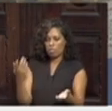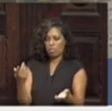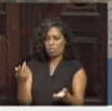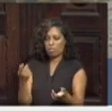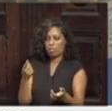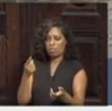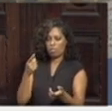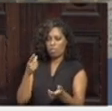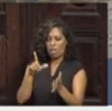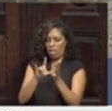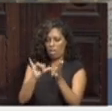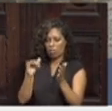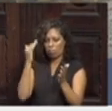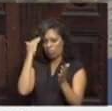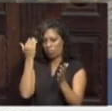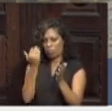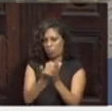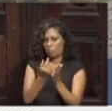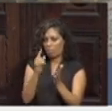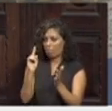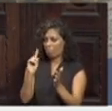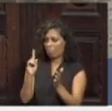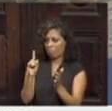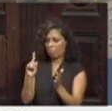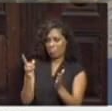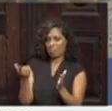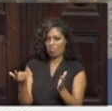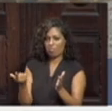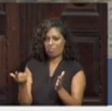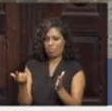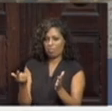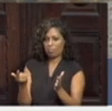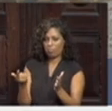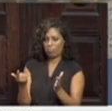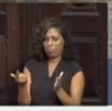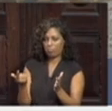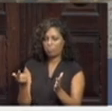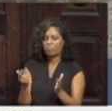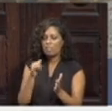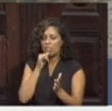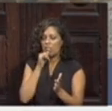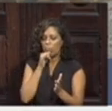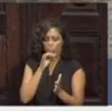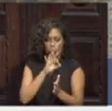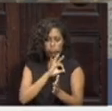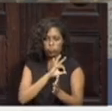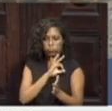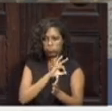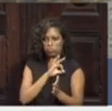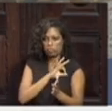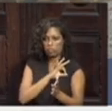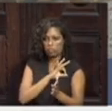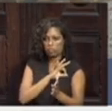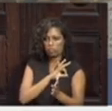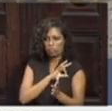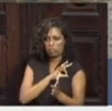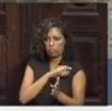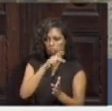Civil pode acumular a função de magistério também, quer dizer, os delegados, etc, etc.